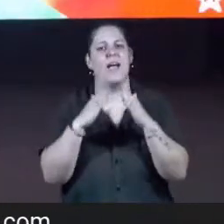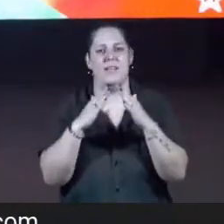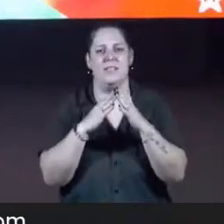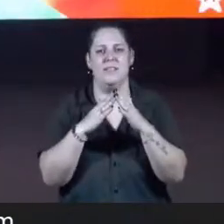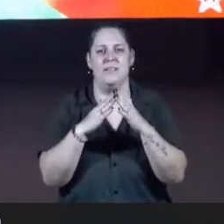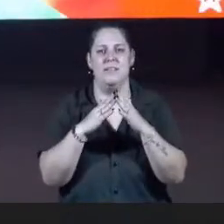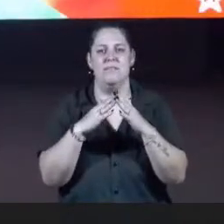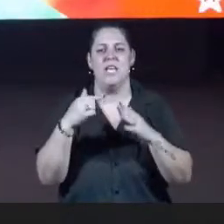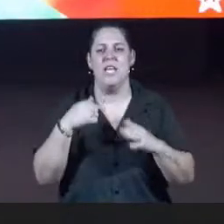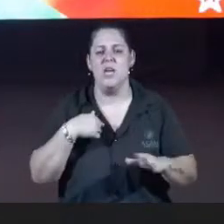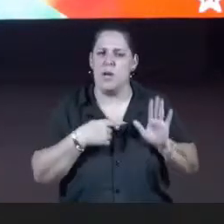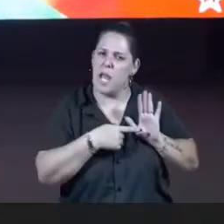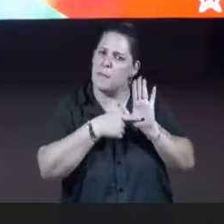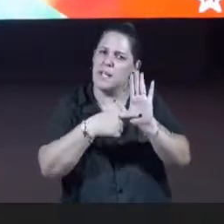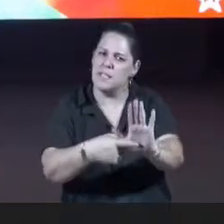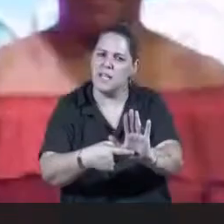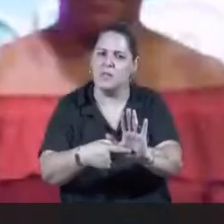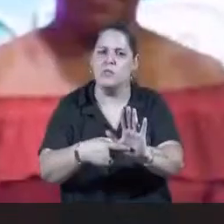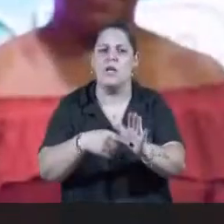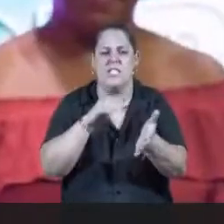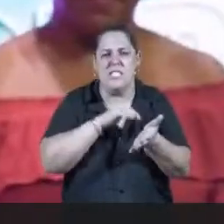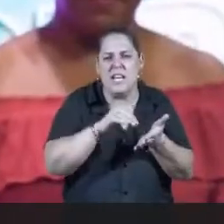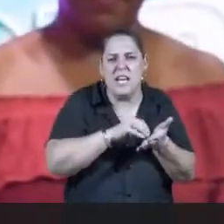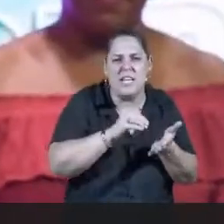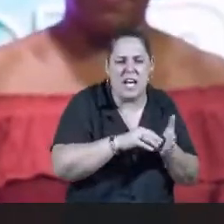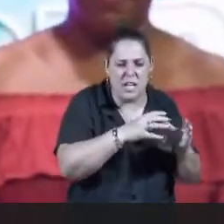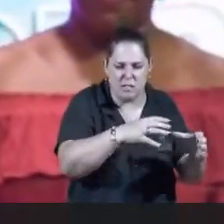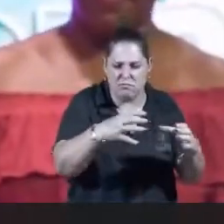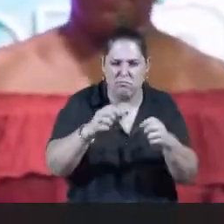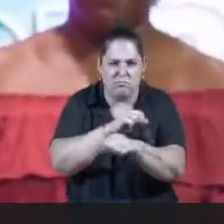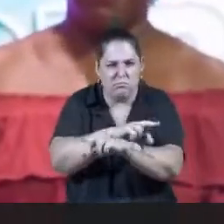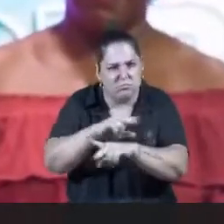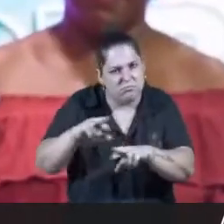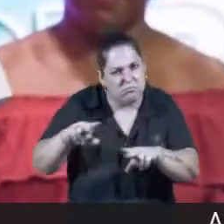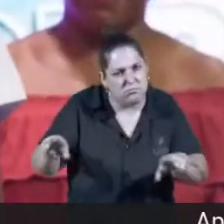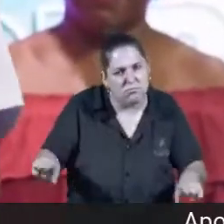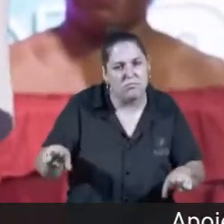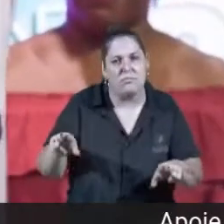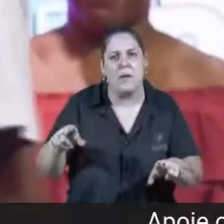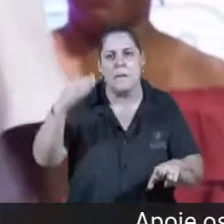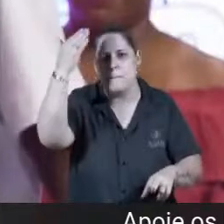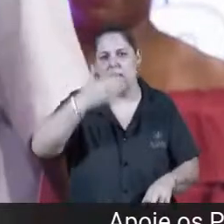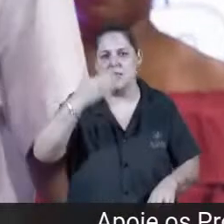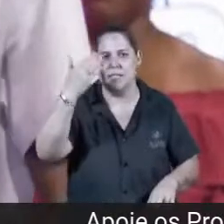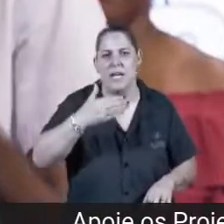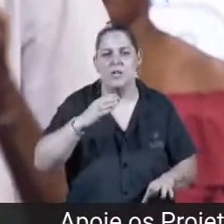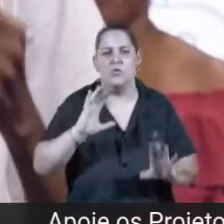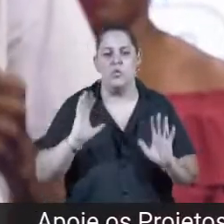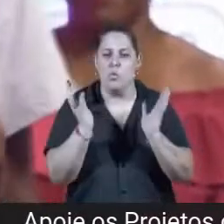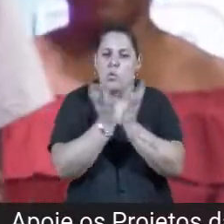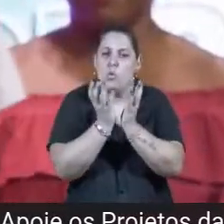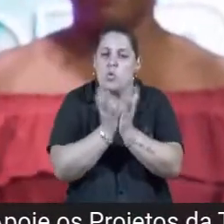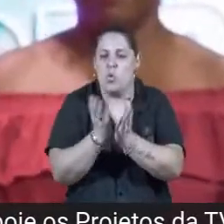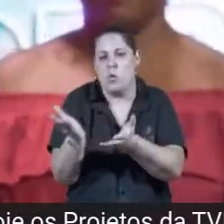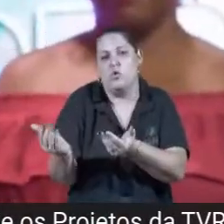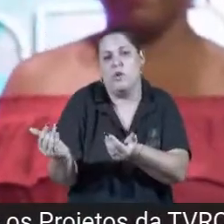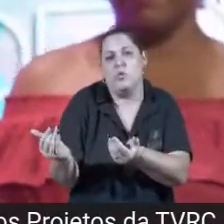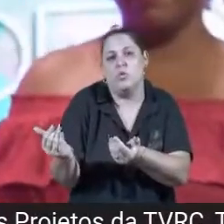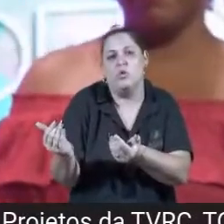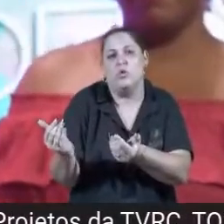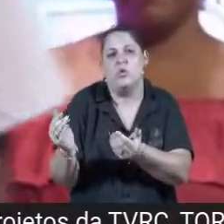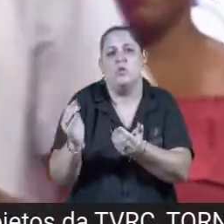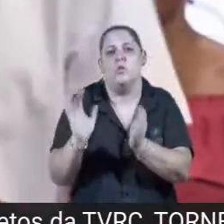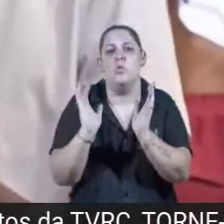como representante aqui, representando todas as secretarias aqui presentes, representando a juventude do Partido dos Trabalhadores e a juventude de